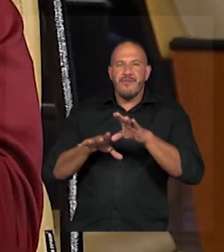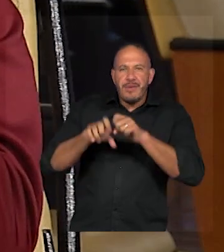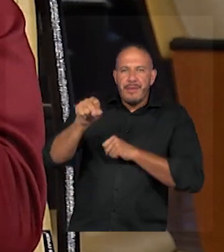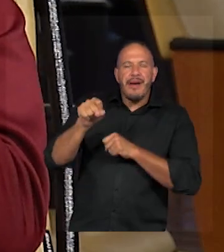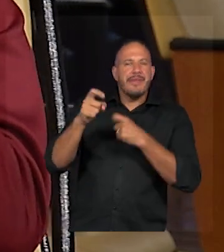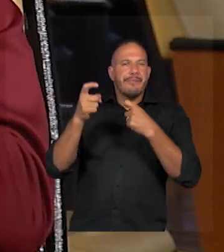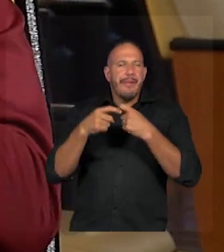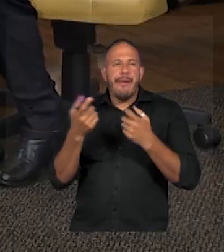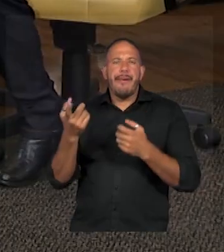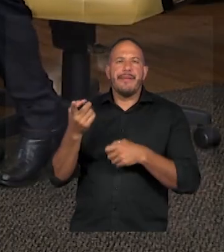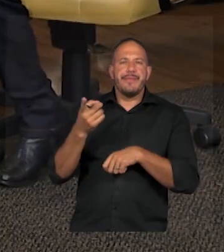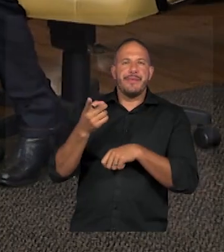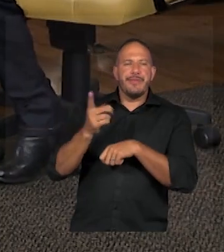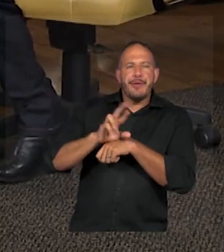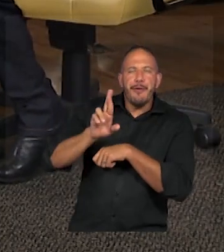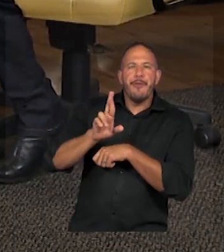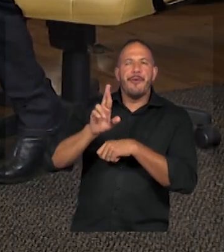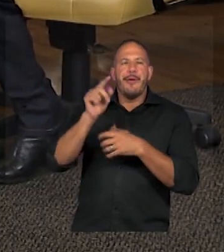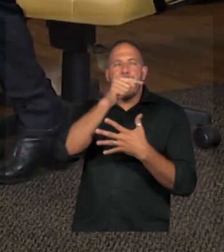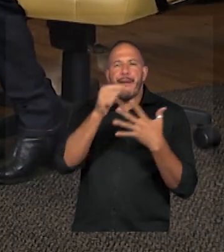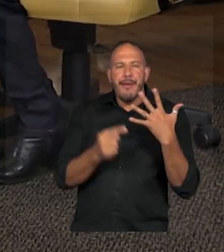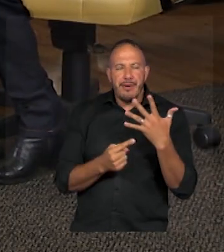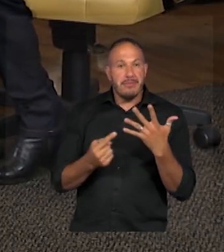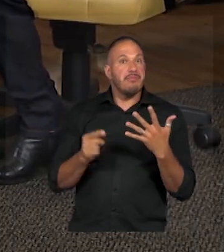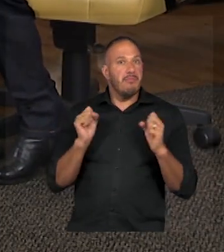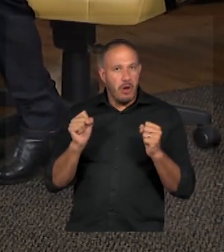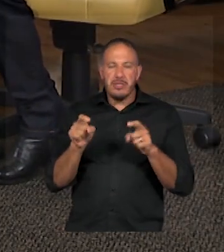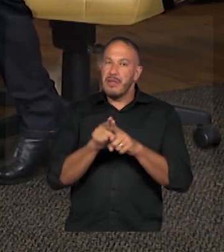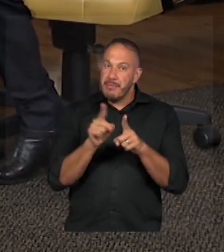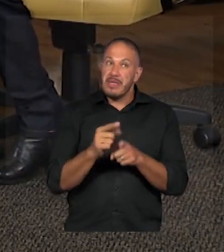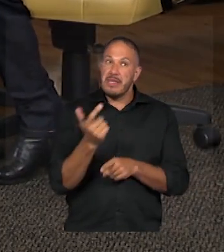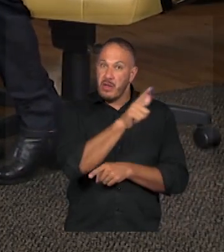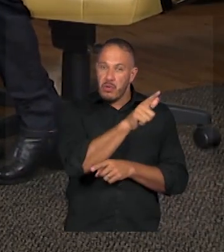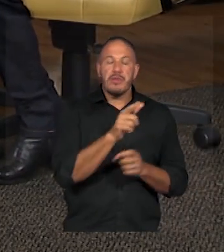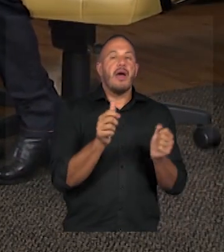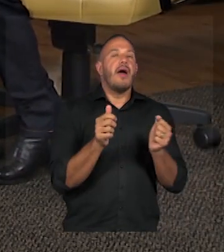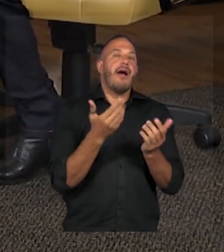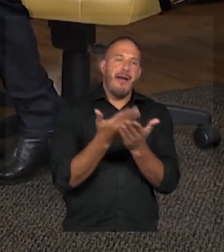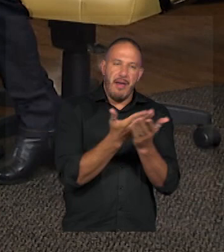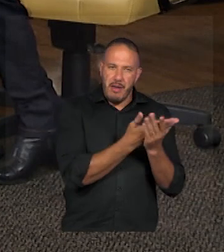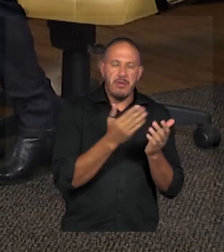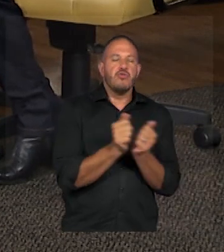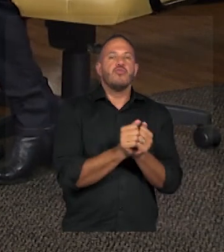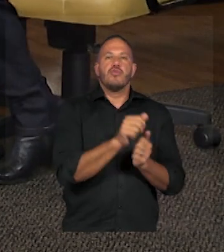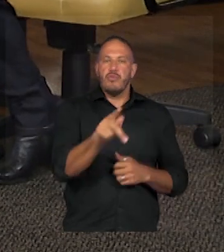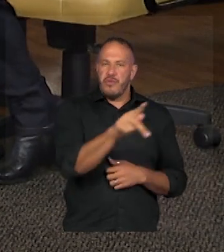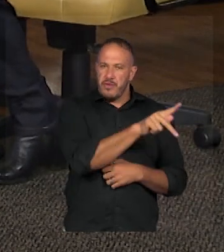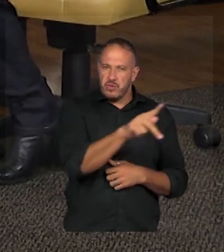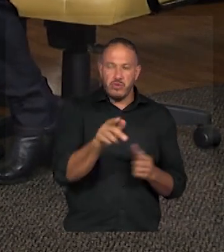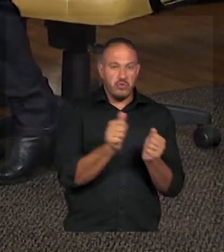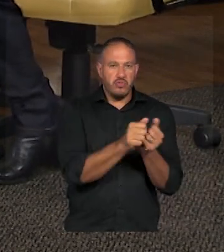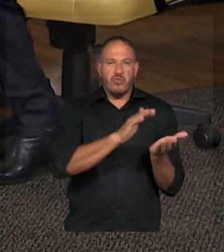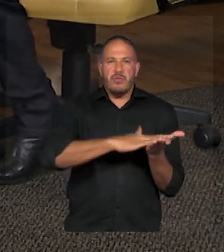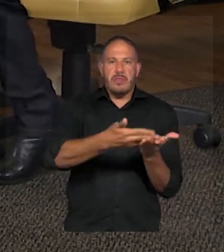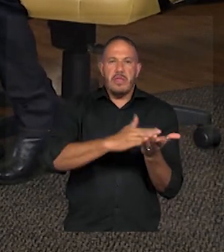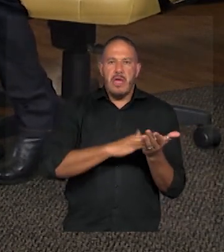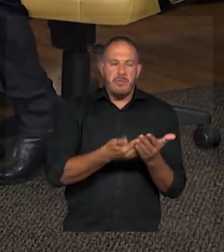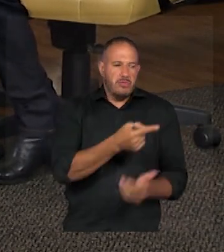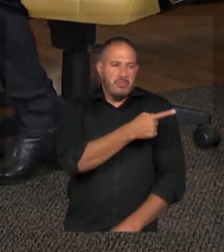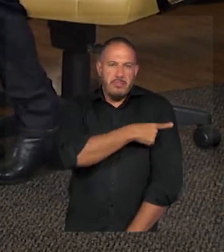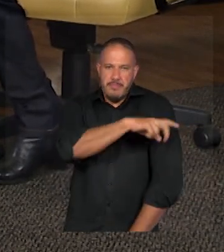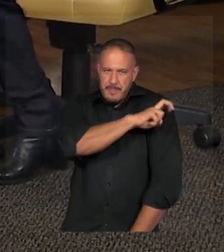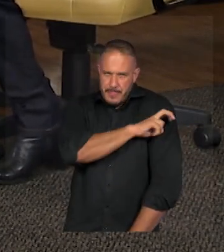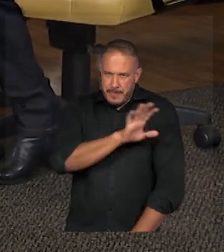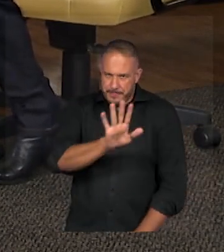o que eles quisessem. E eles têm as aulas com os especialistas ouvintes e o intérprete, do 1º ao 5º ano.